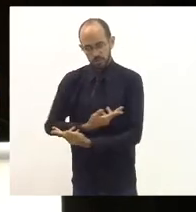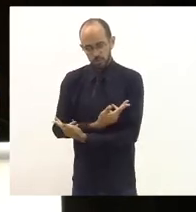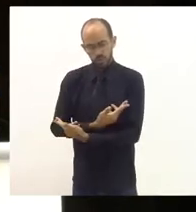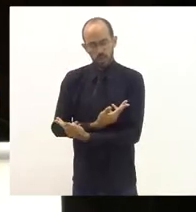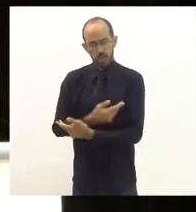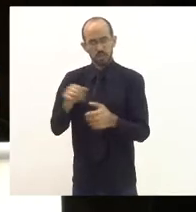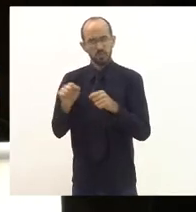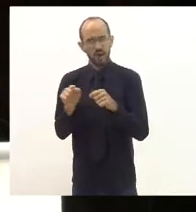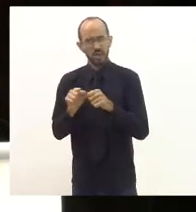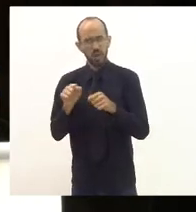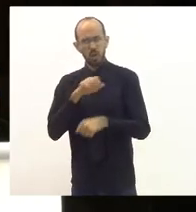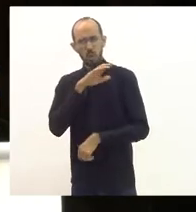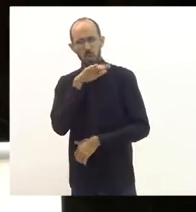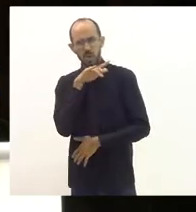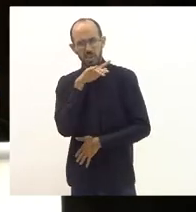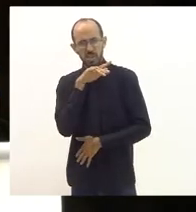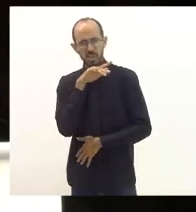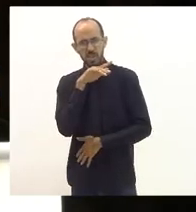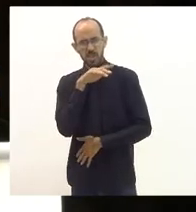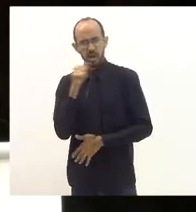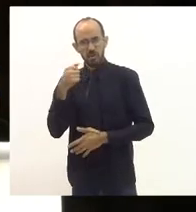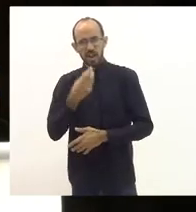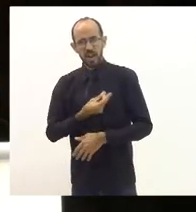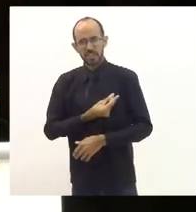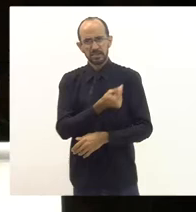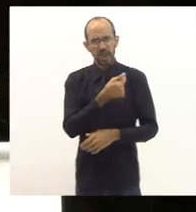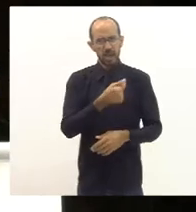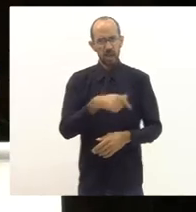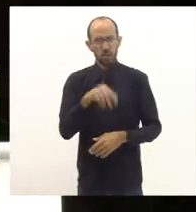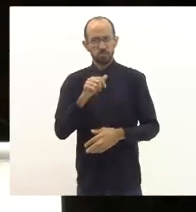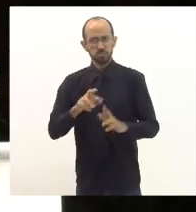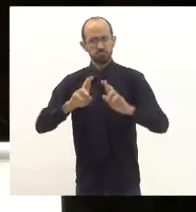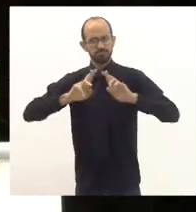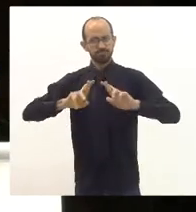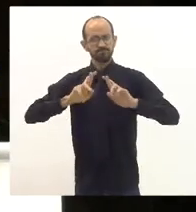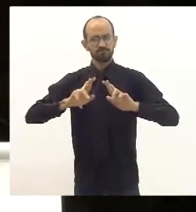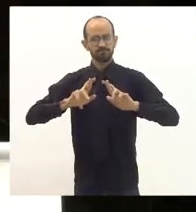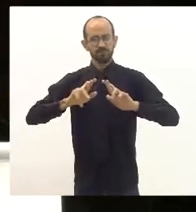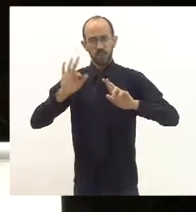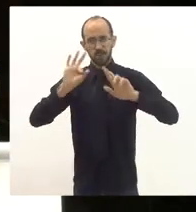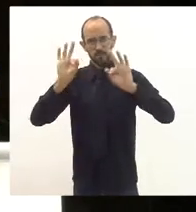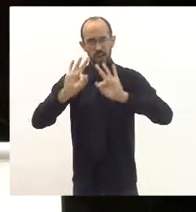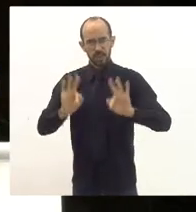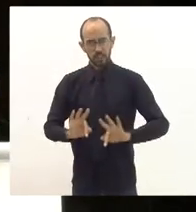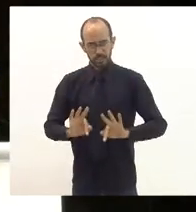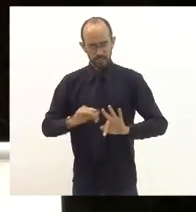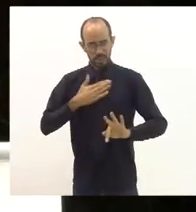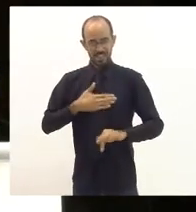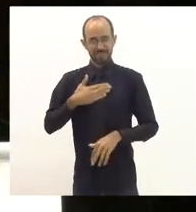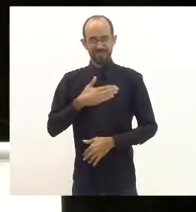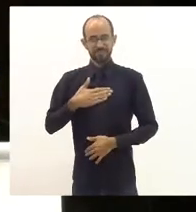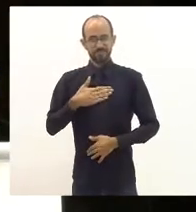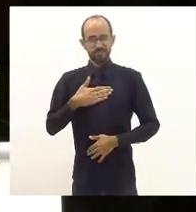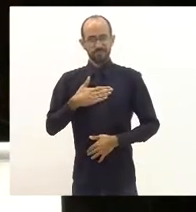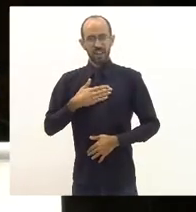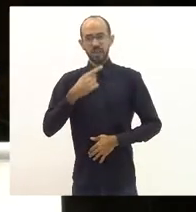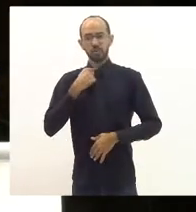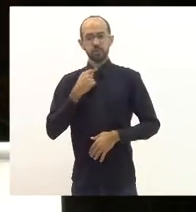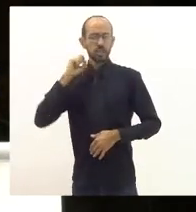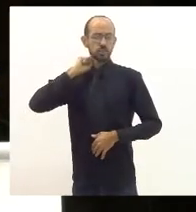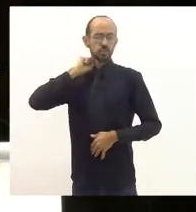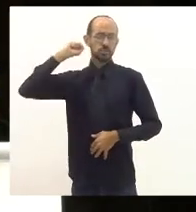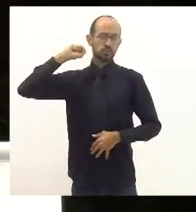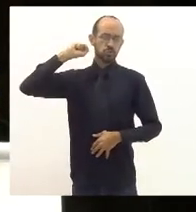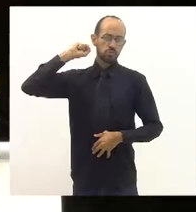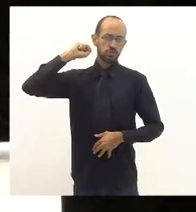feita, ela, em vez de ela sair com a expectativa dela de felicidade, de bem-estar, ela sai com vontade de se matar, com